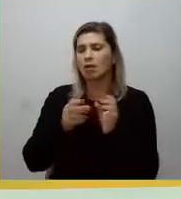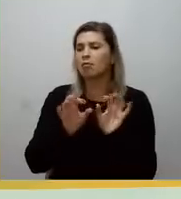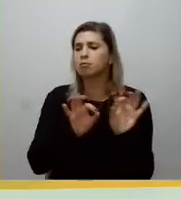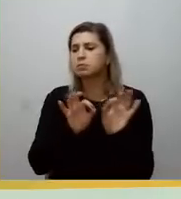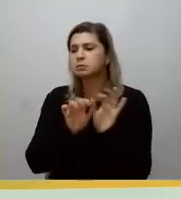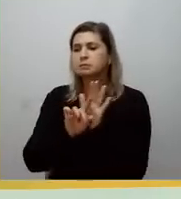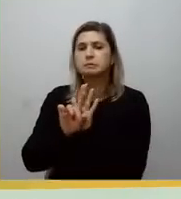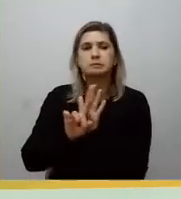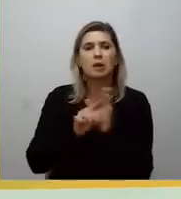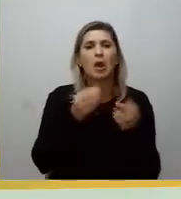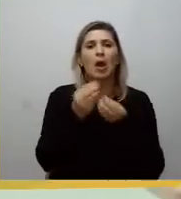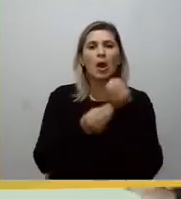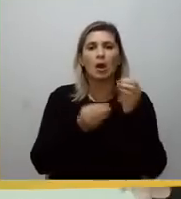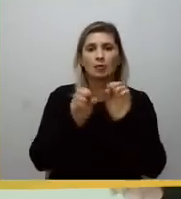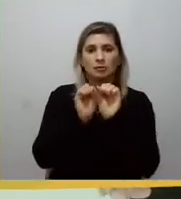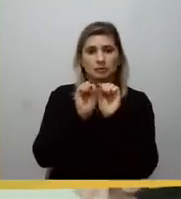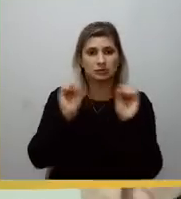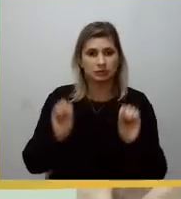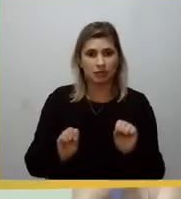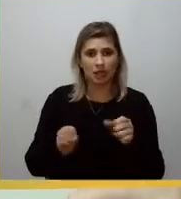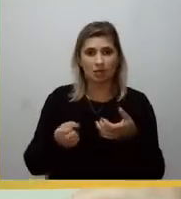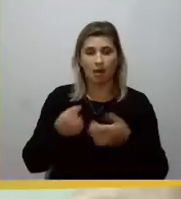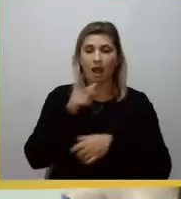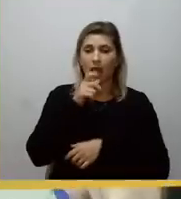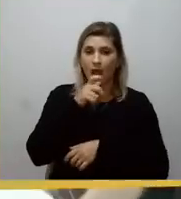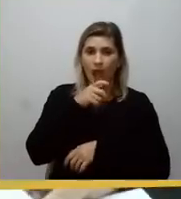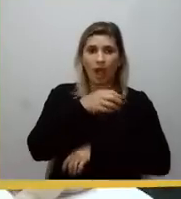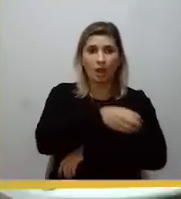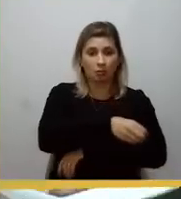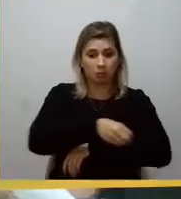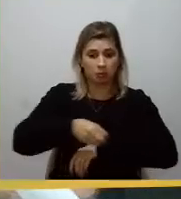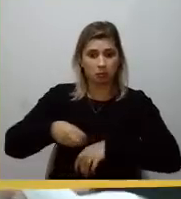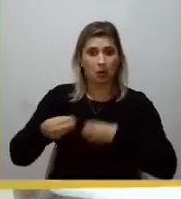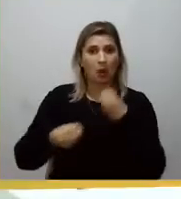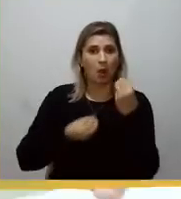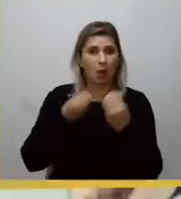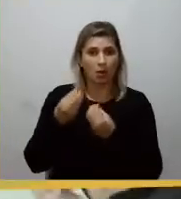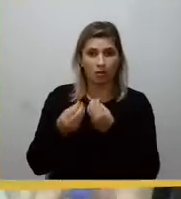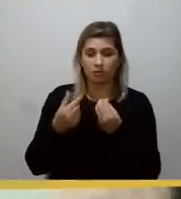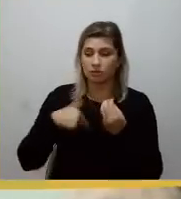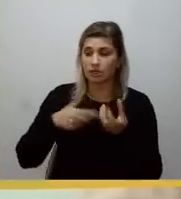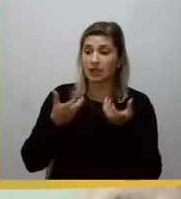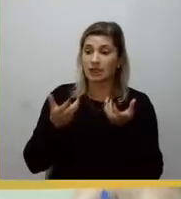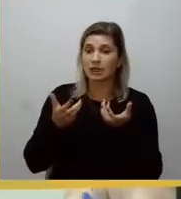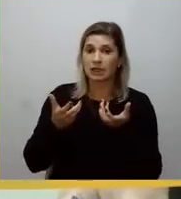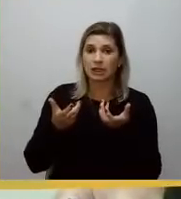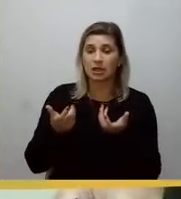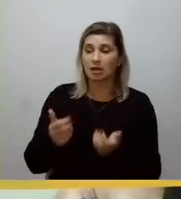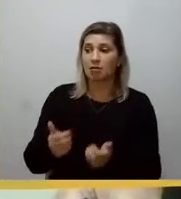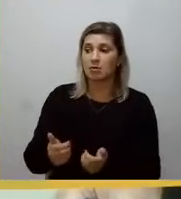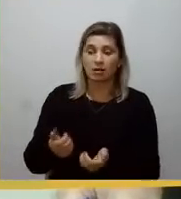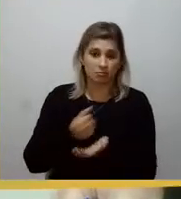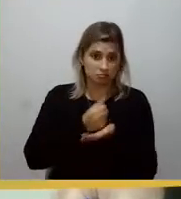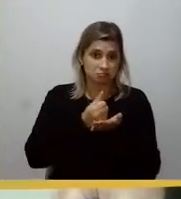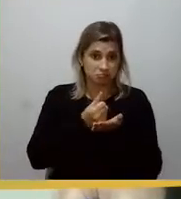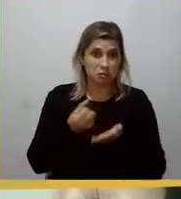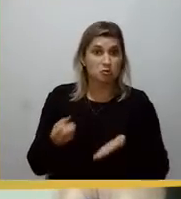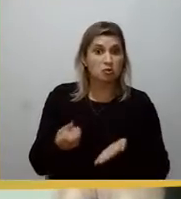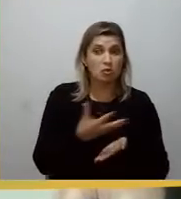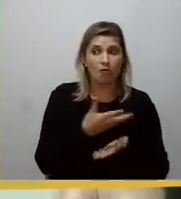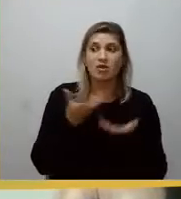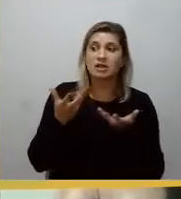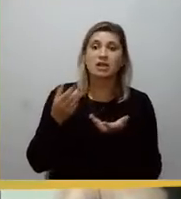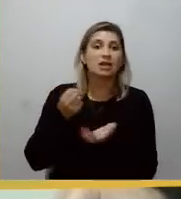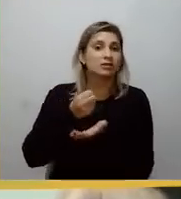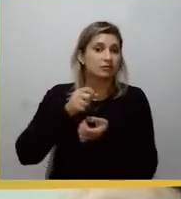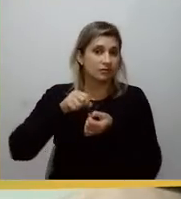o sistema operacional de água e saneamento. E o que nós queríamos para renovar o contrato que eles fizessem. E aí, eu vou